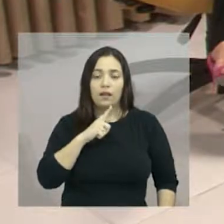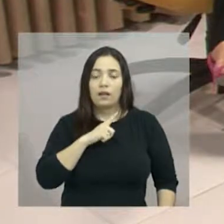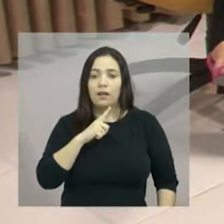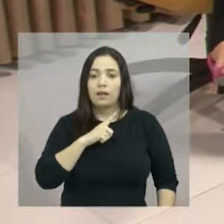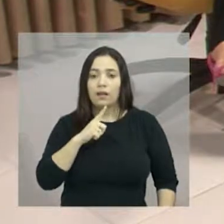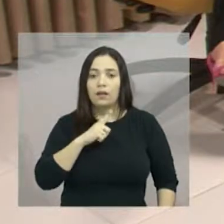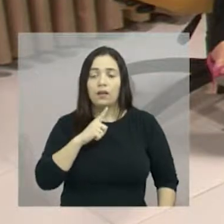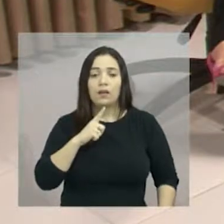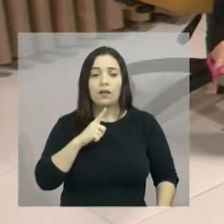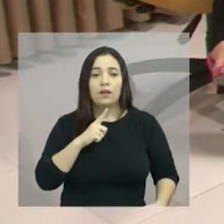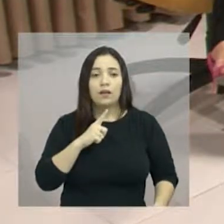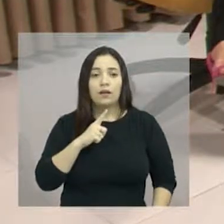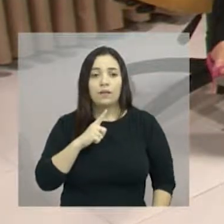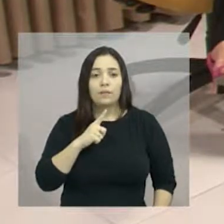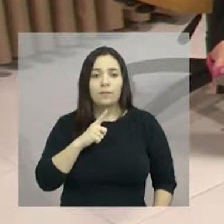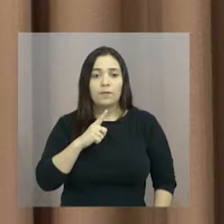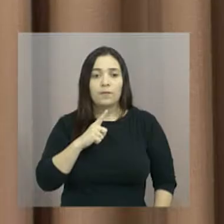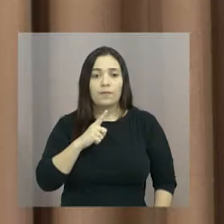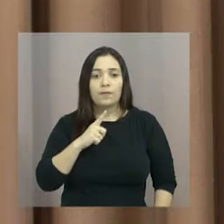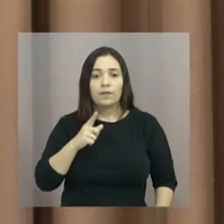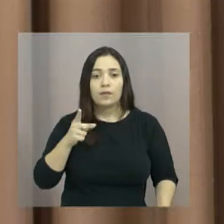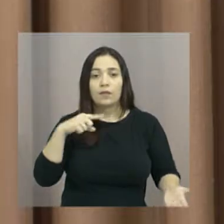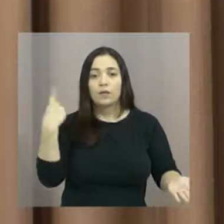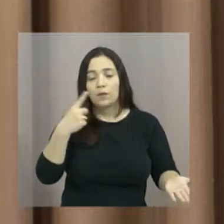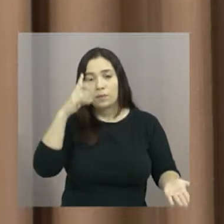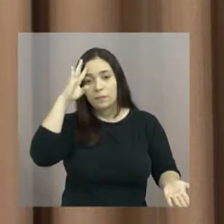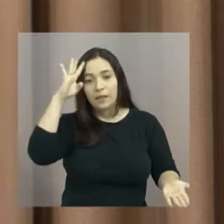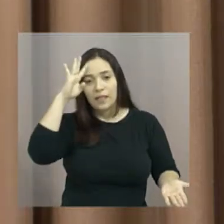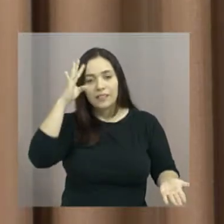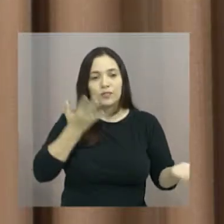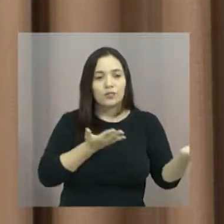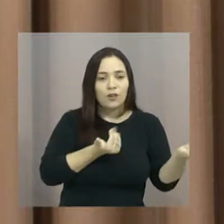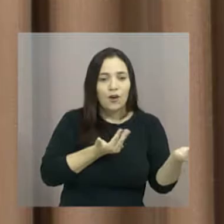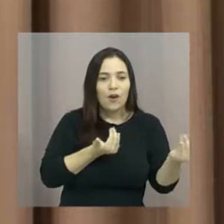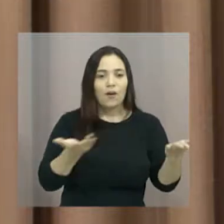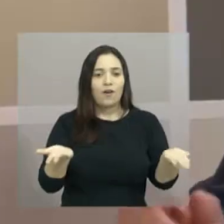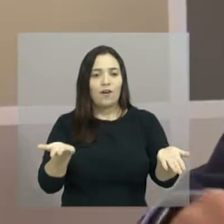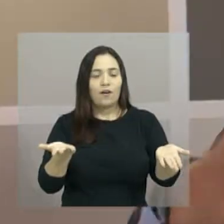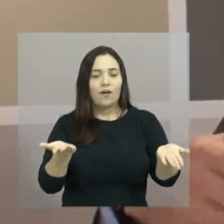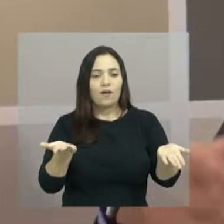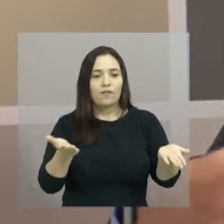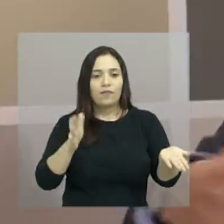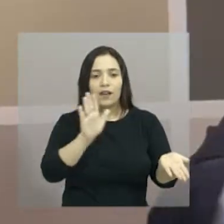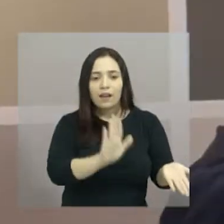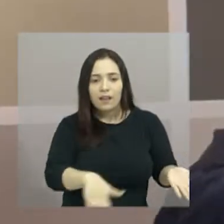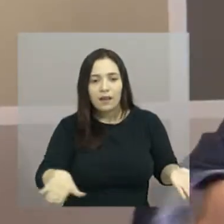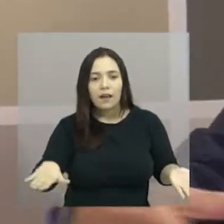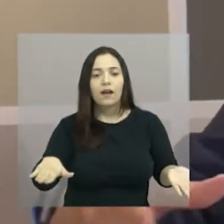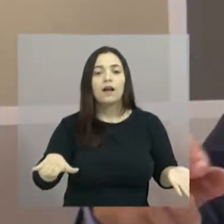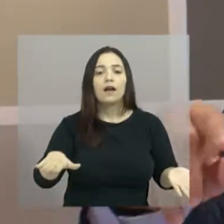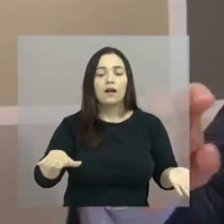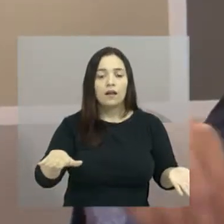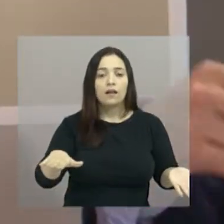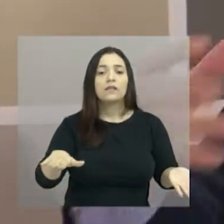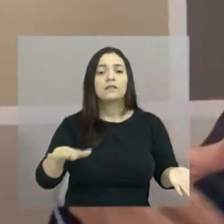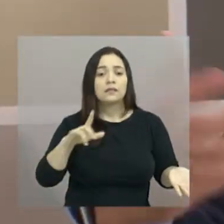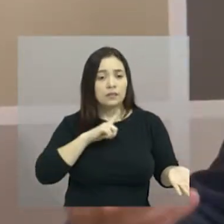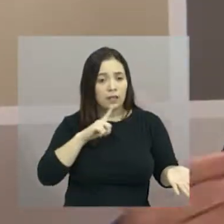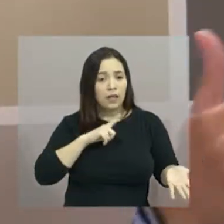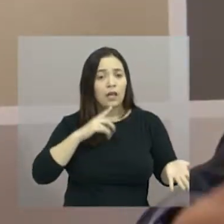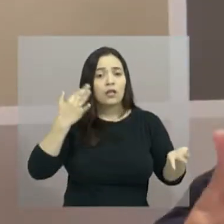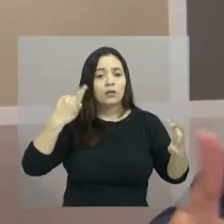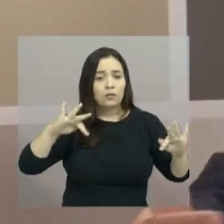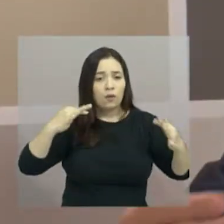mais novos. A gente geralmente pensa neles e nos mais novos, né? Os recém-nascidos, bebês. E os mais novos aniversariam e os mais